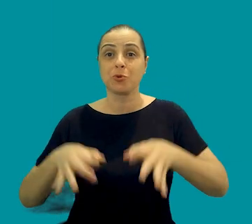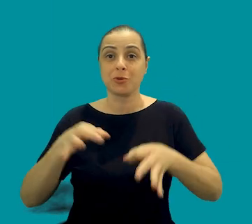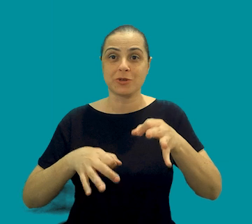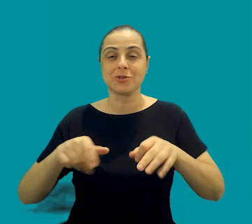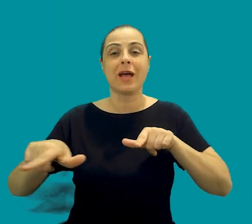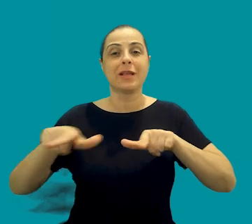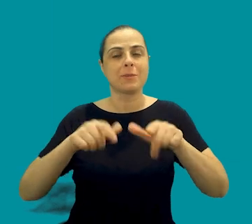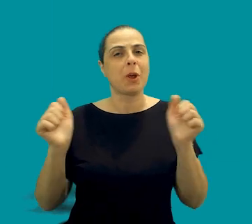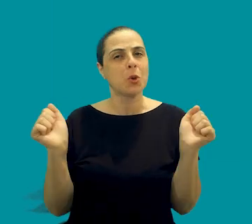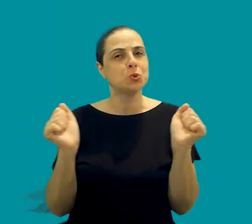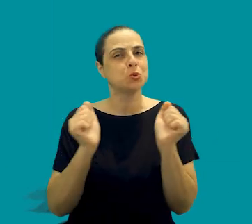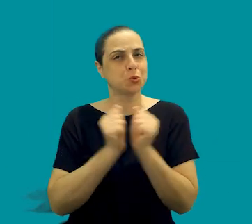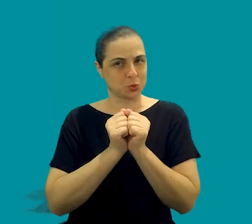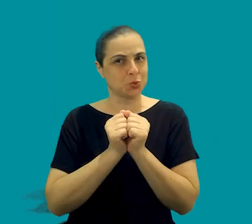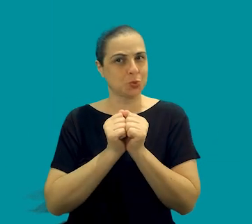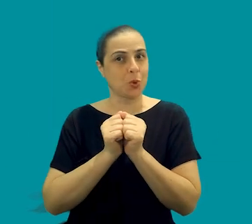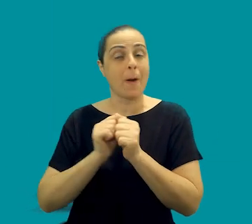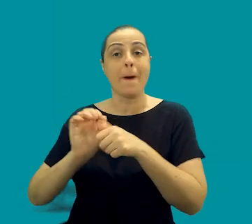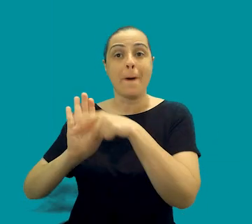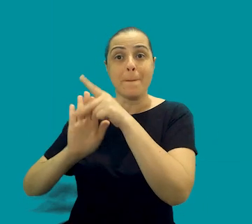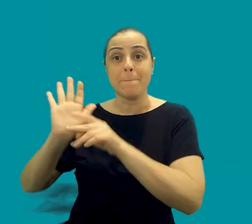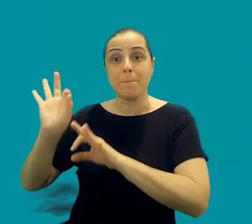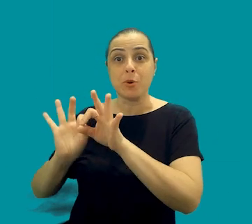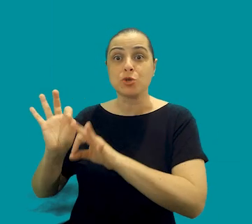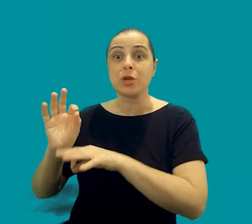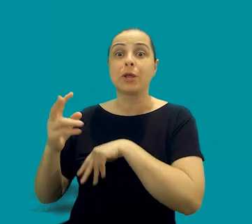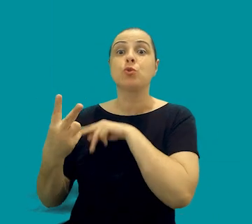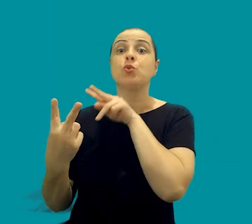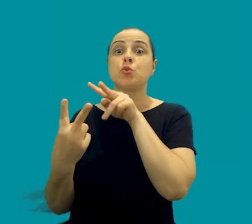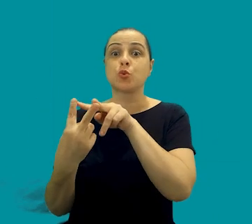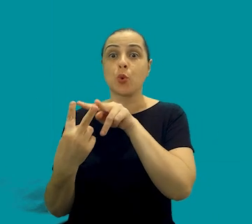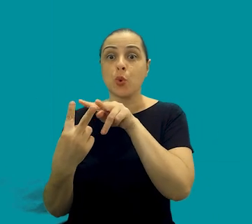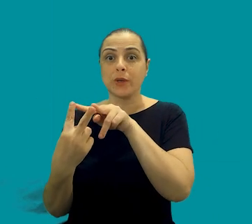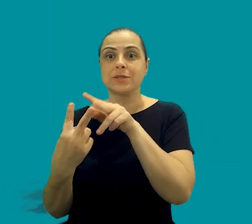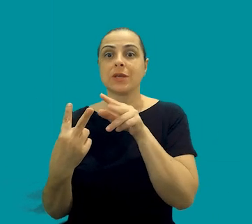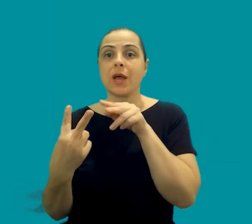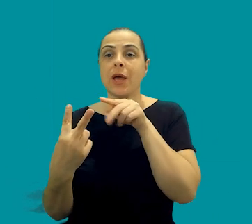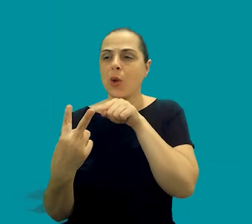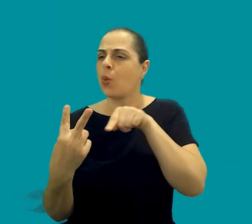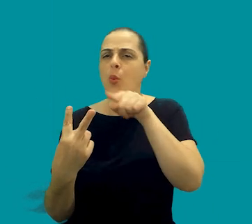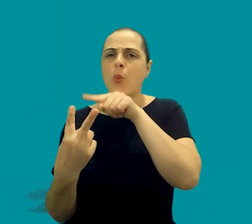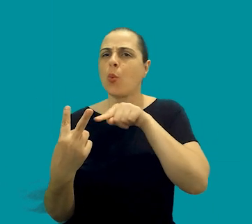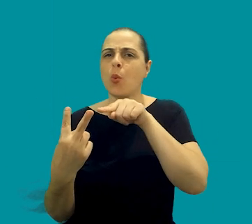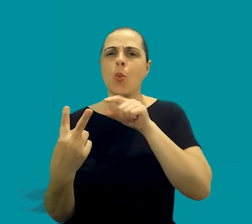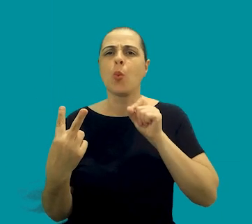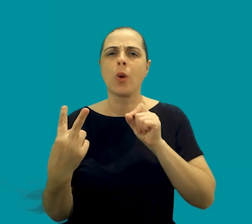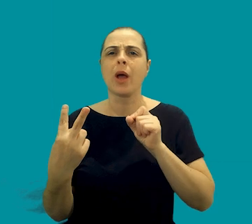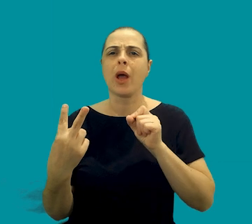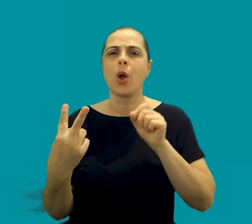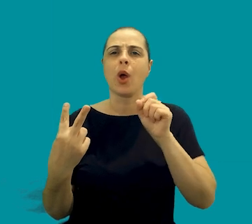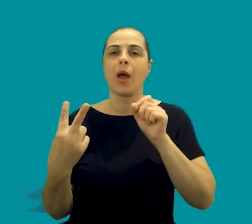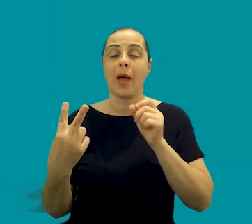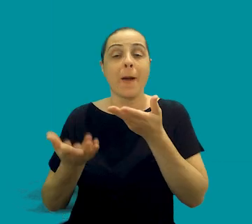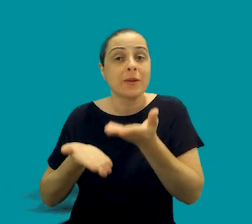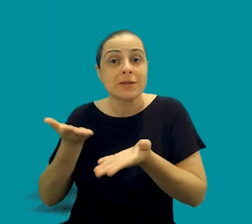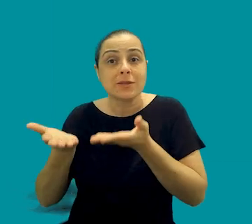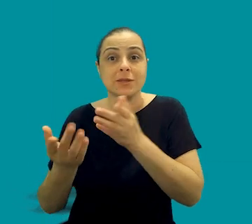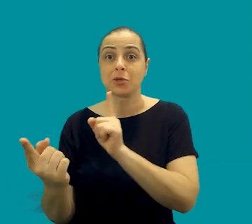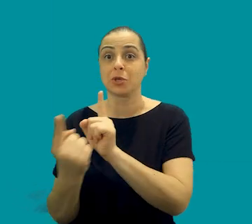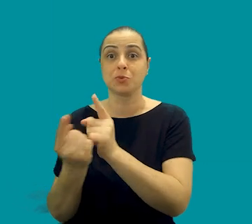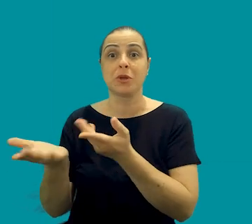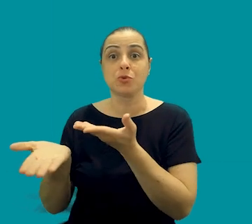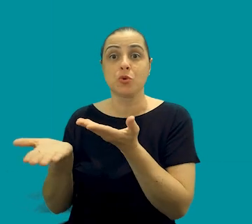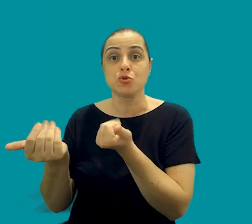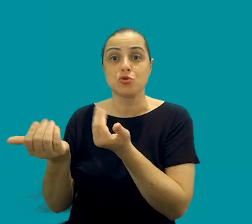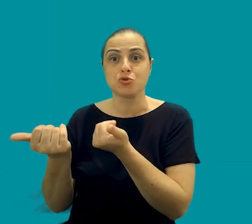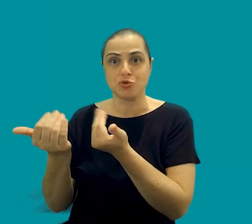promotores que atuam com a gente no programa em dois projetos, iniciativas com jovens que estão em situação de acolhimento.